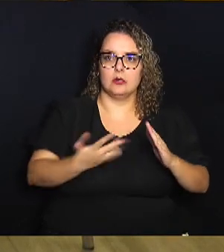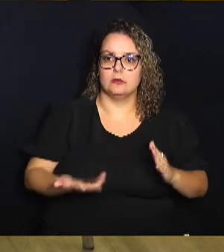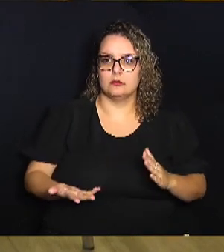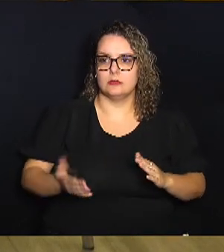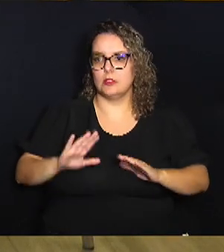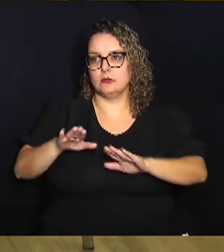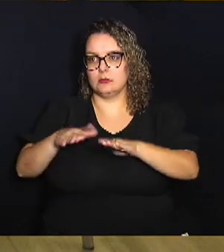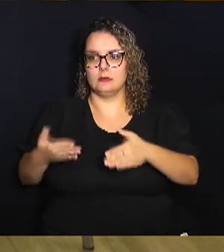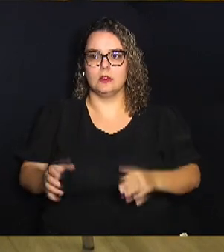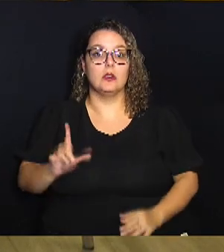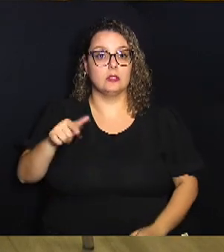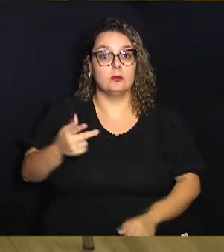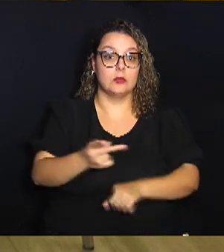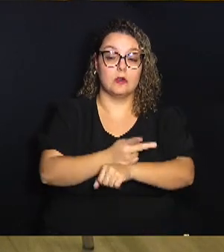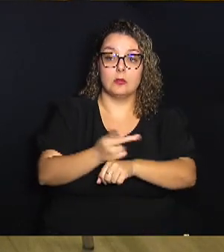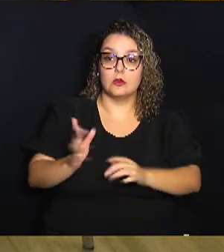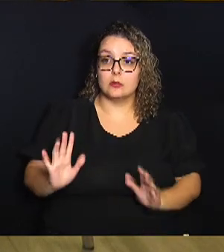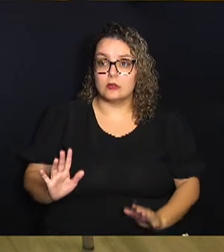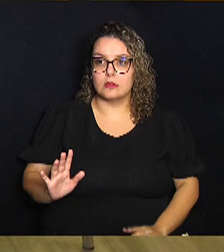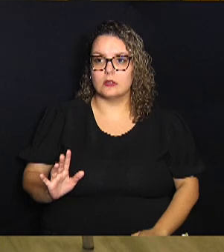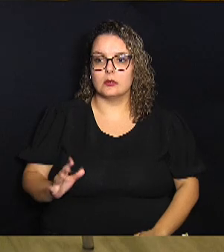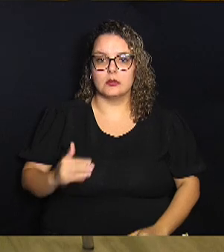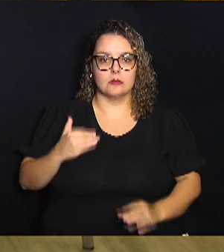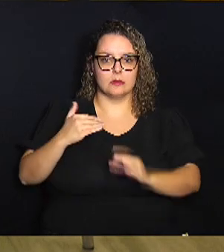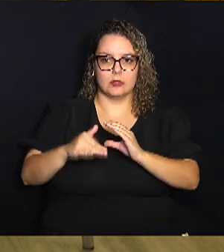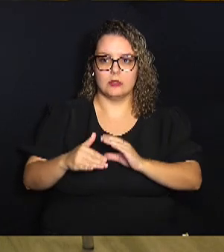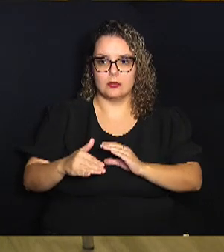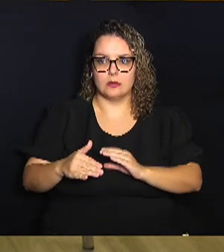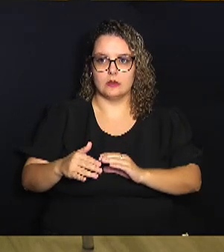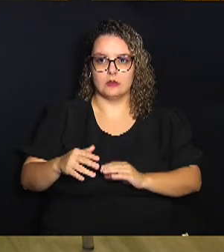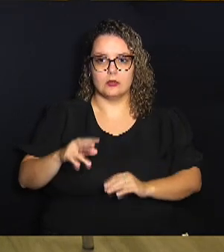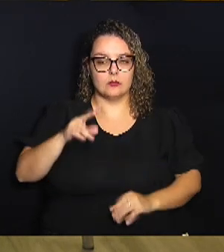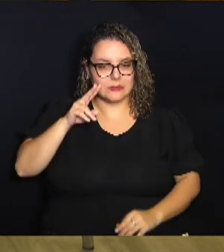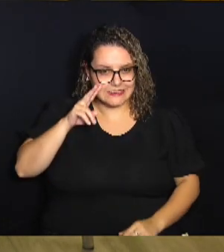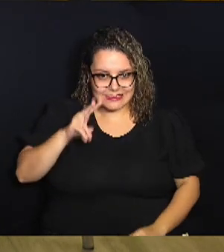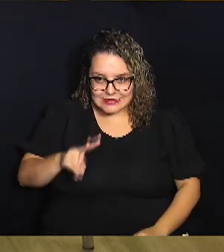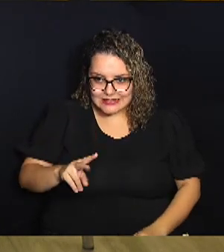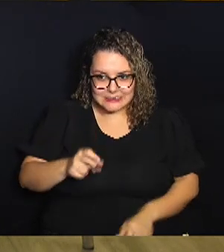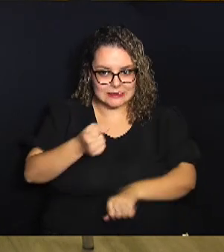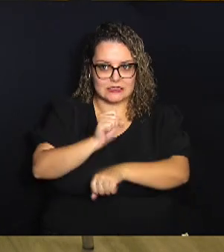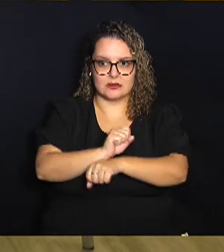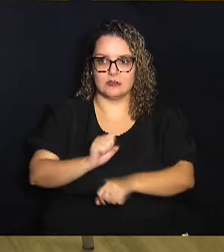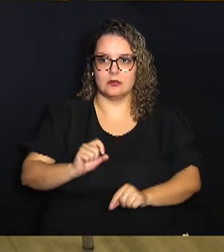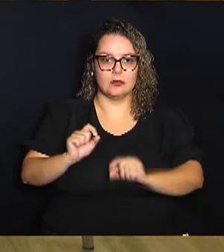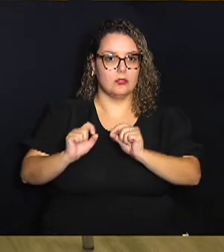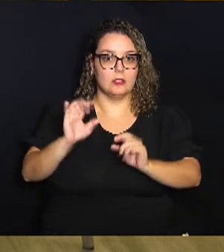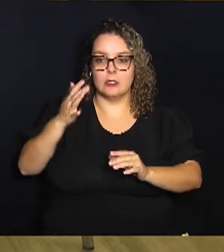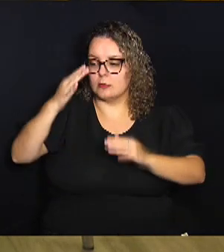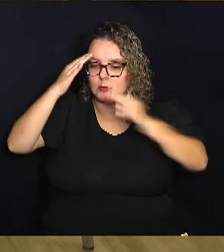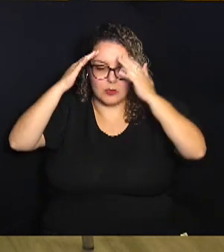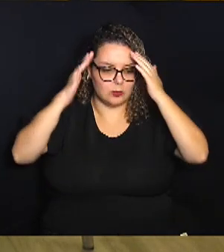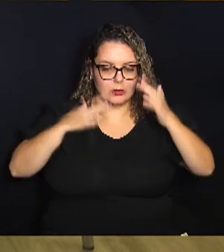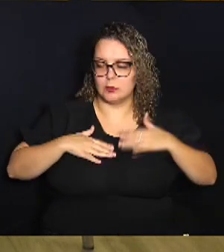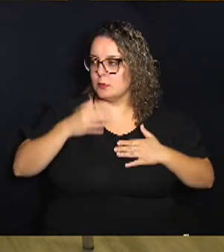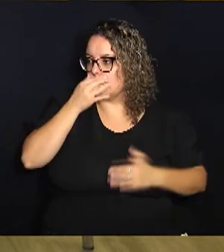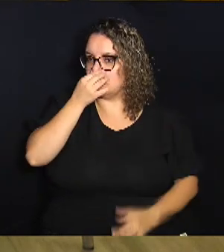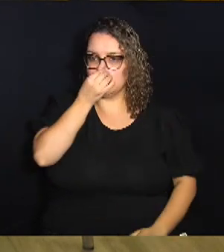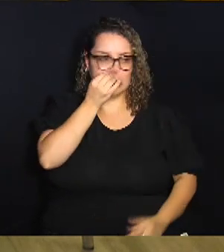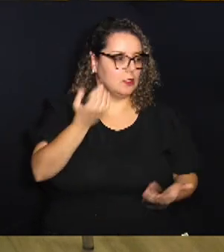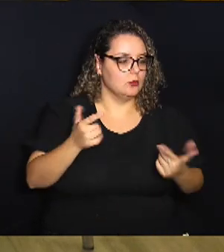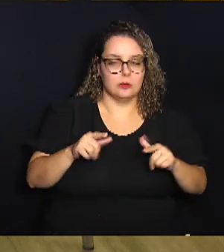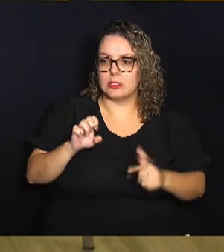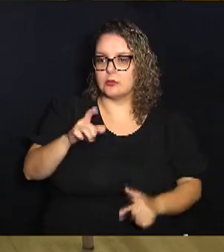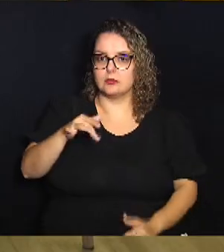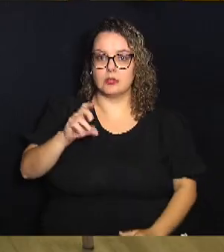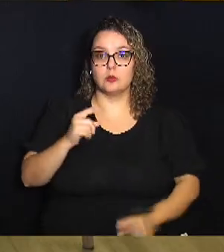mesa. Tá bom, depois eu procuro. Se eu mando uma mensagem, você não visualiza em segundos, o que será que aconteceu? Poxa, cadê o Eduardo? Por que ele não está me